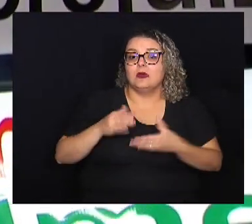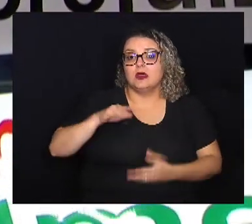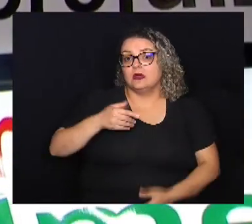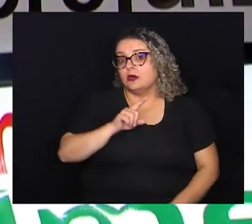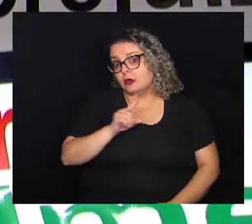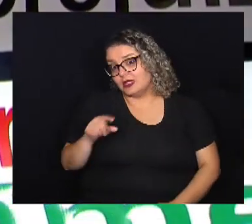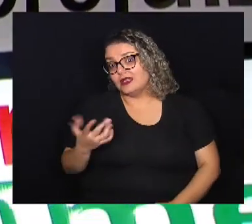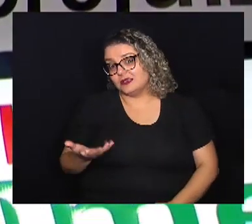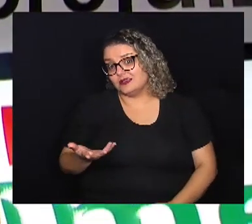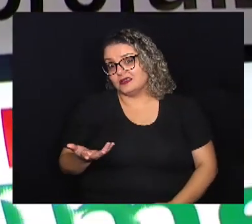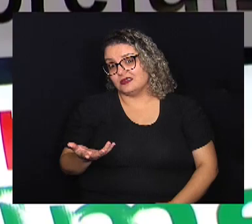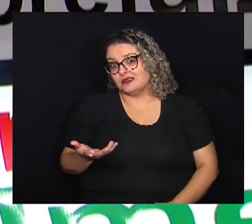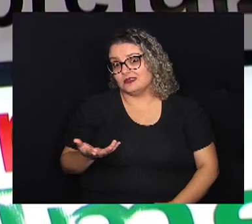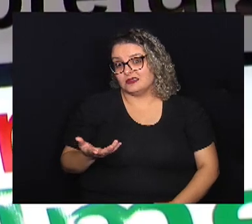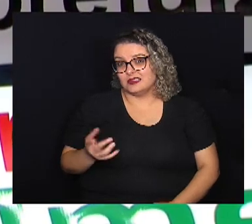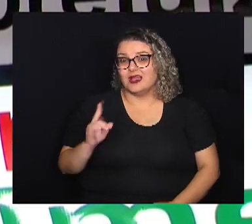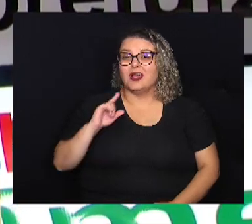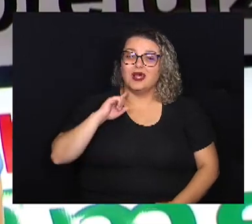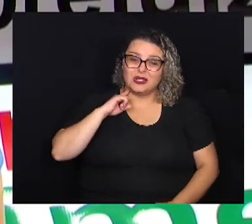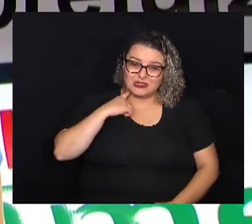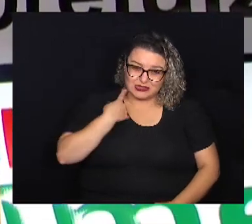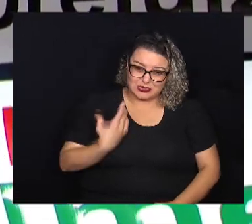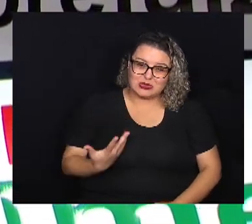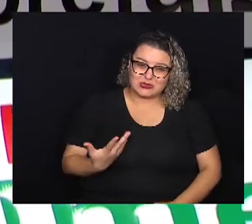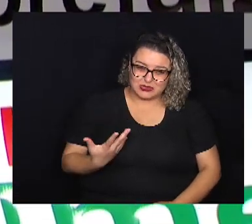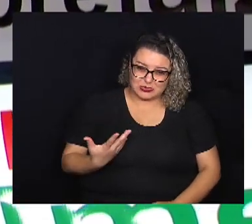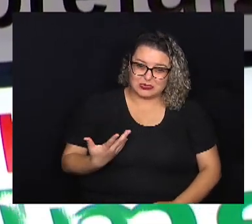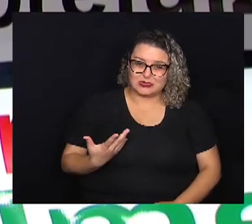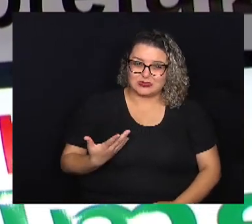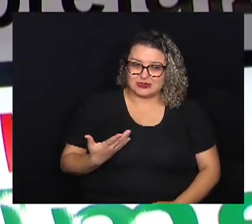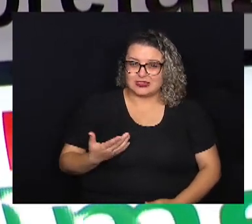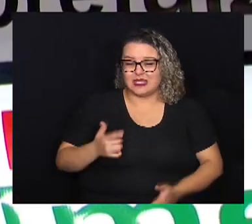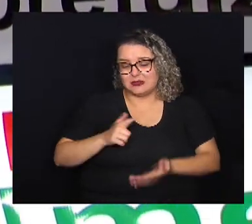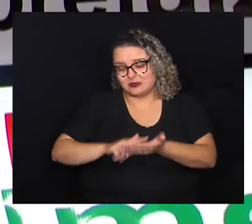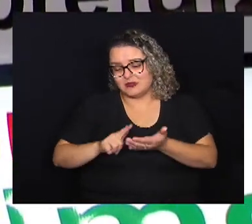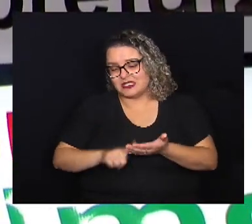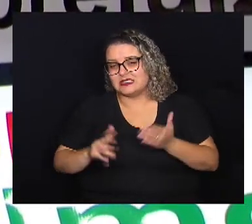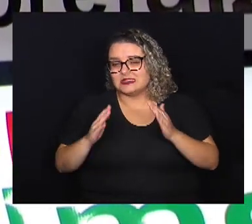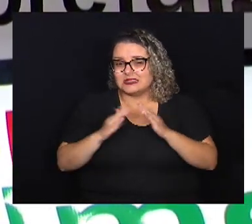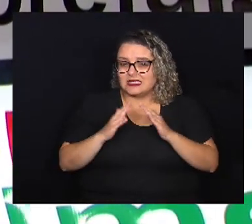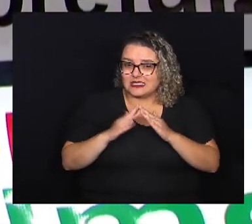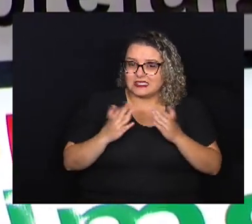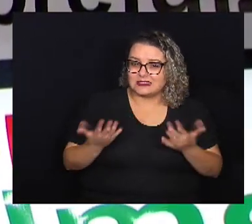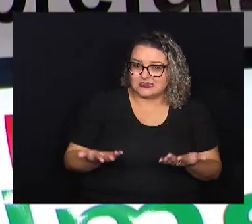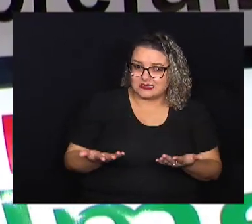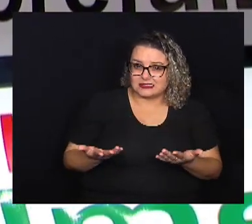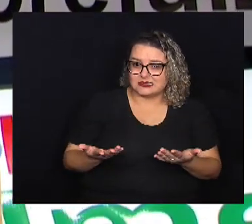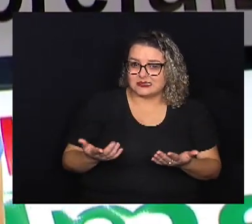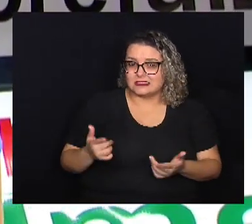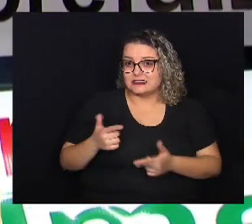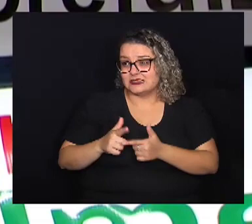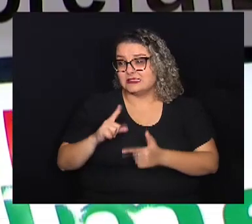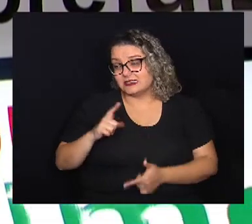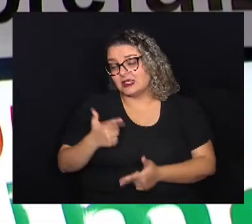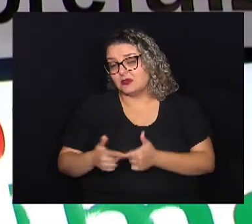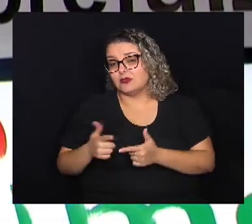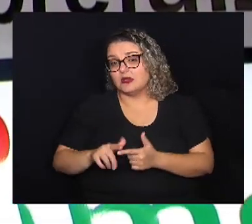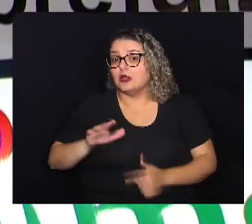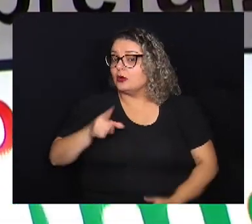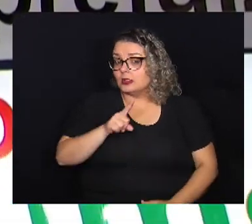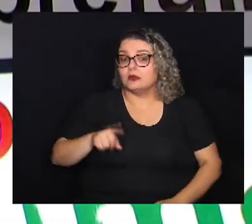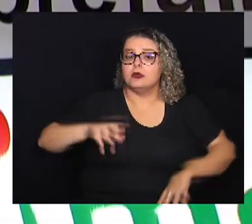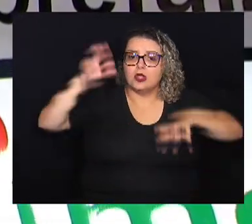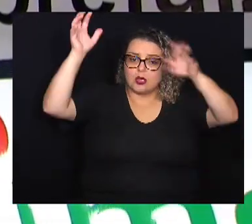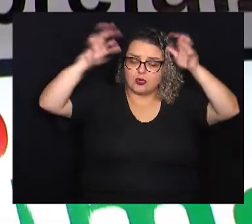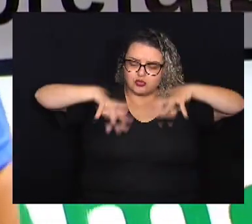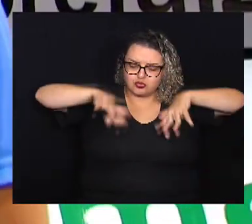é a sujeira, né? A manutenção da casa. Então, a gente tem esse problema. Quando não, é chuva.